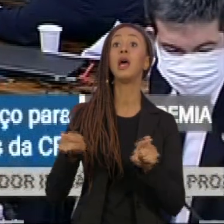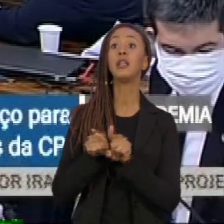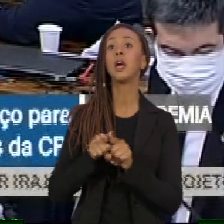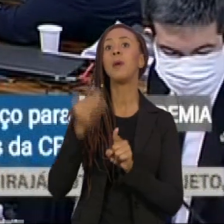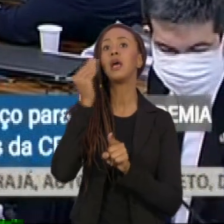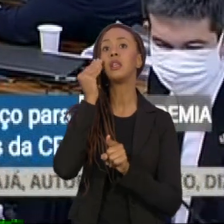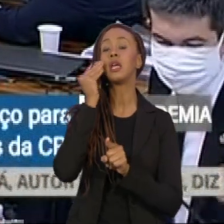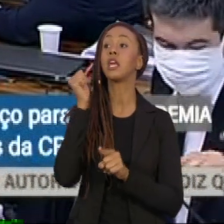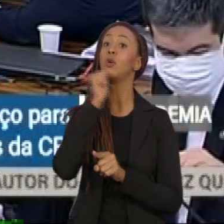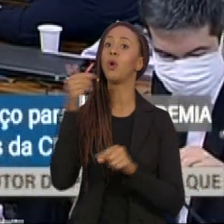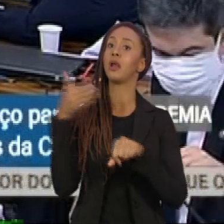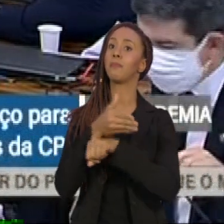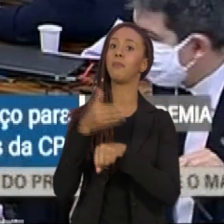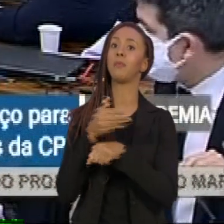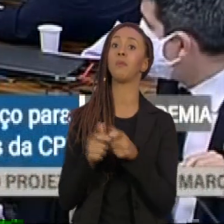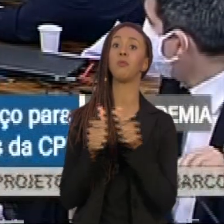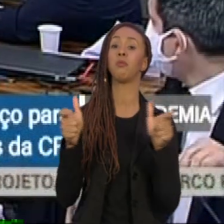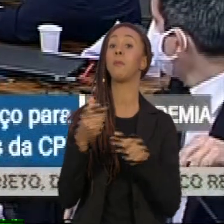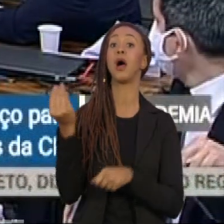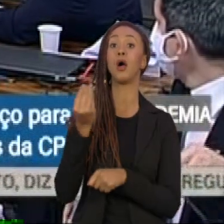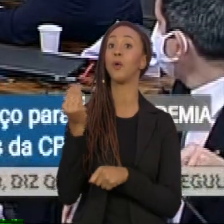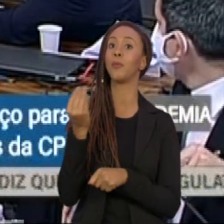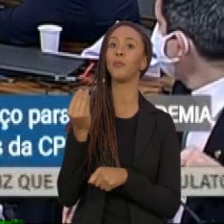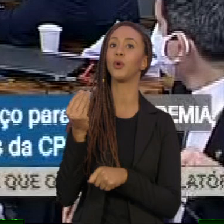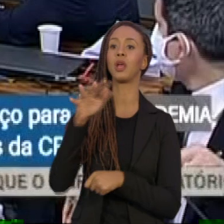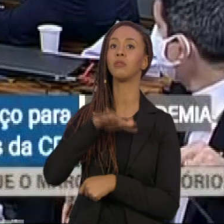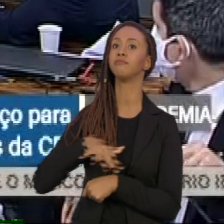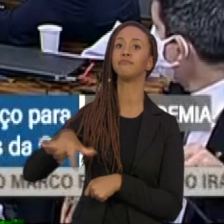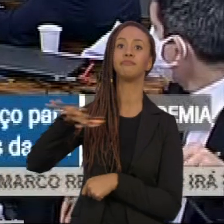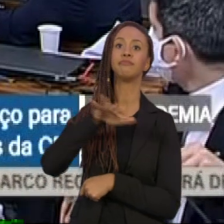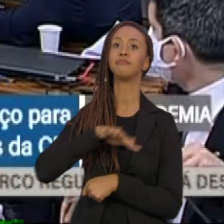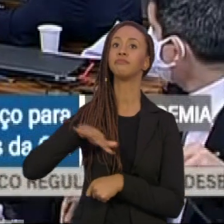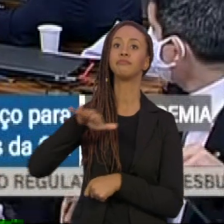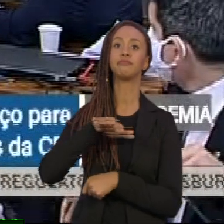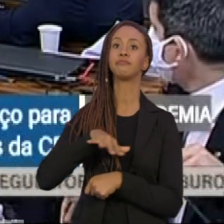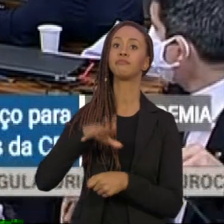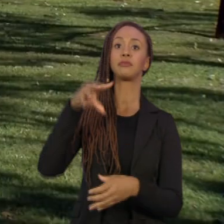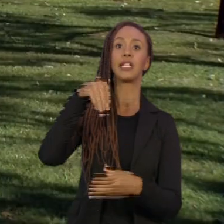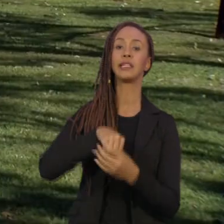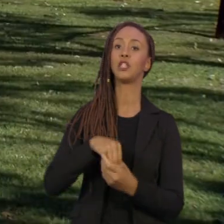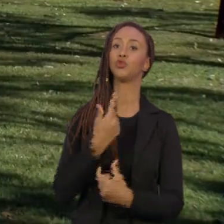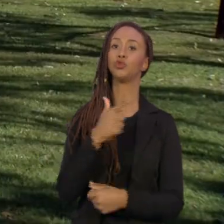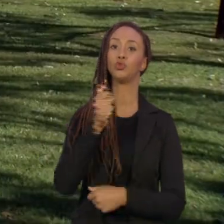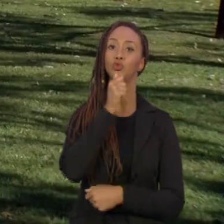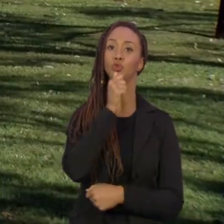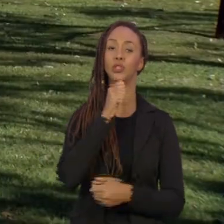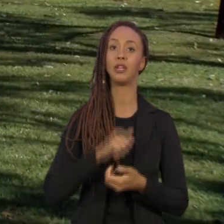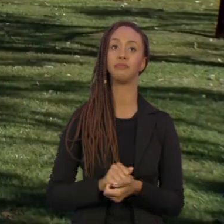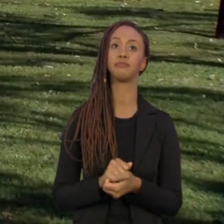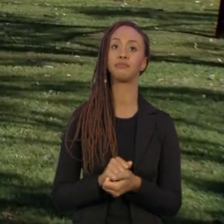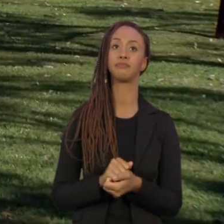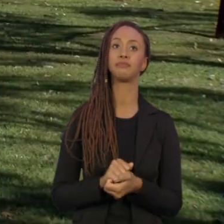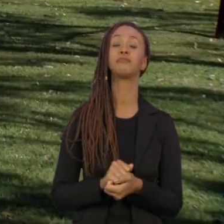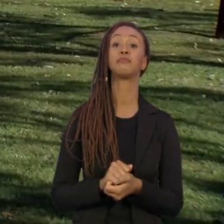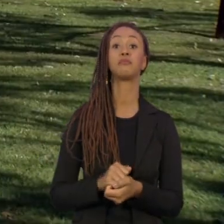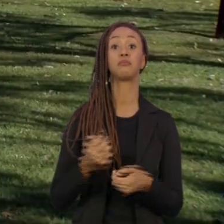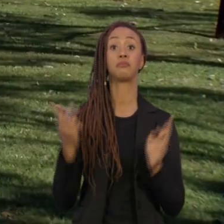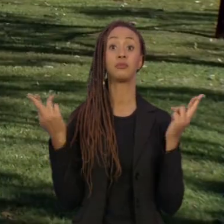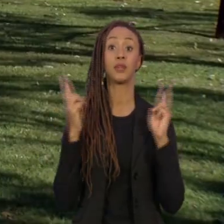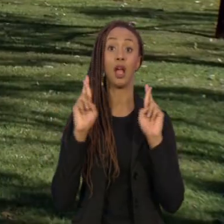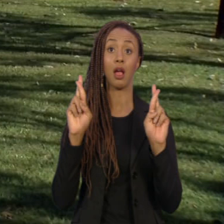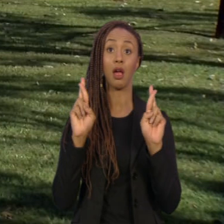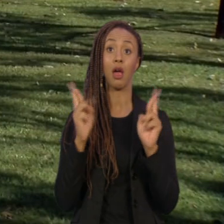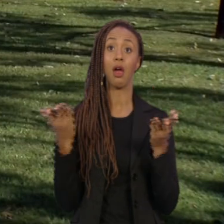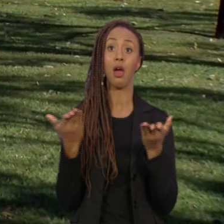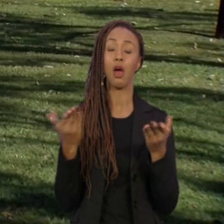na CPI, que não possui nenhuma mulher entre os membros titulares. No fim da sessão, a expectativa é